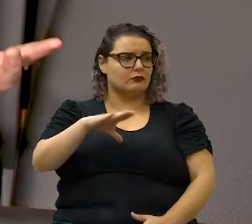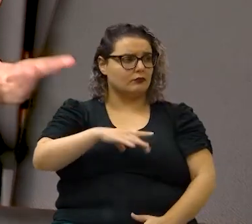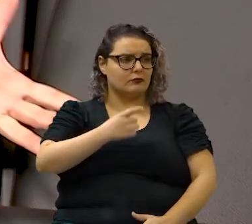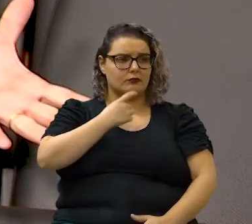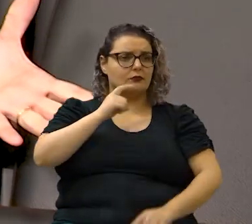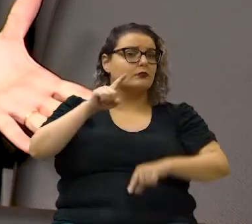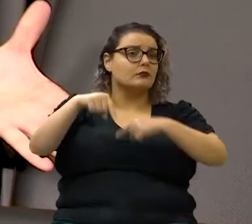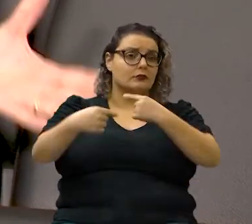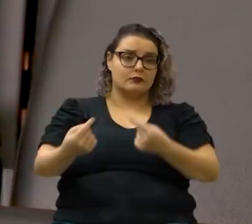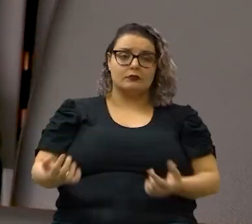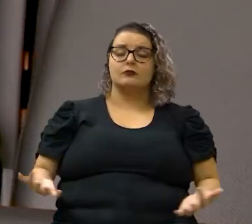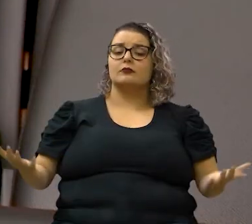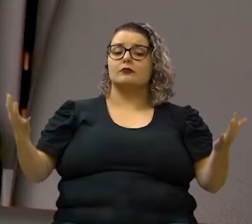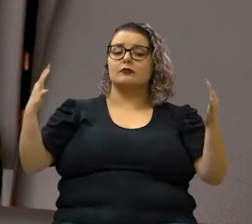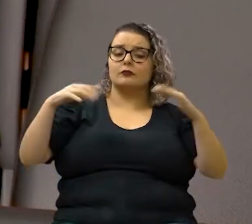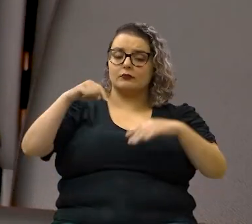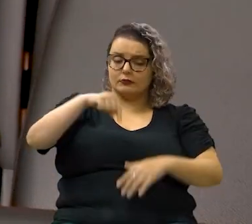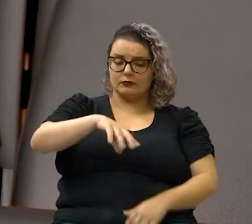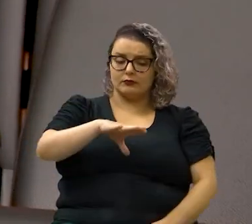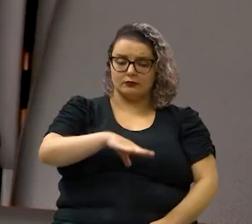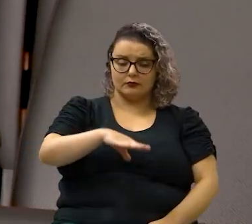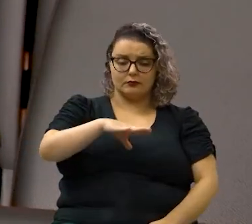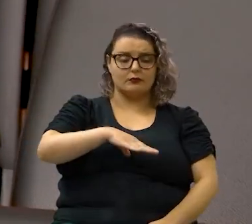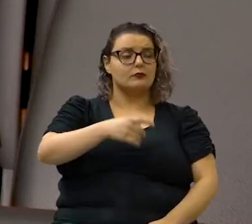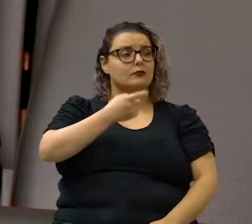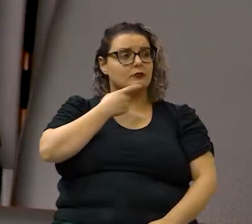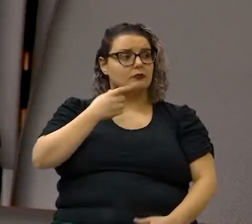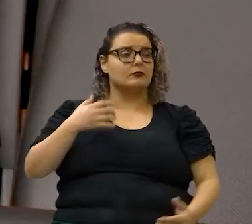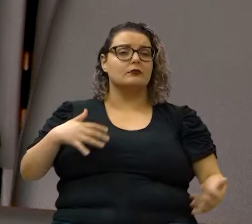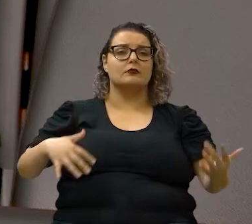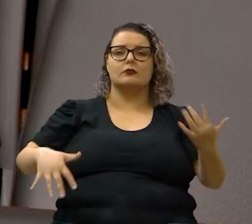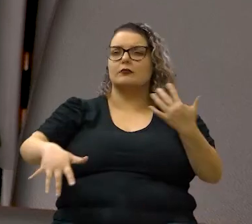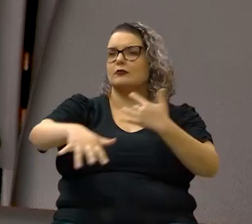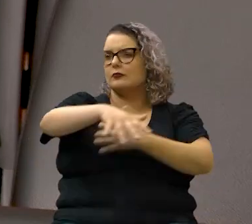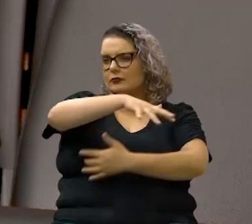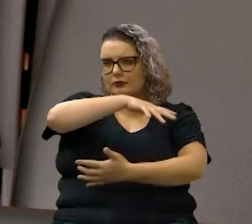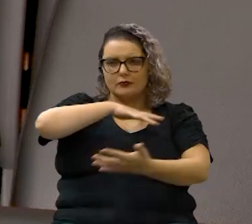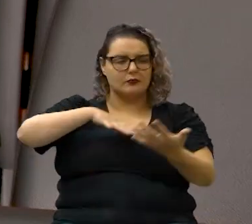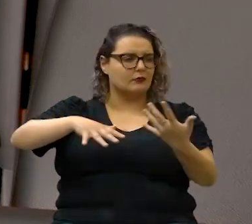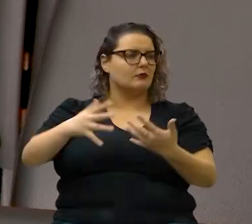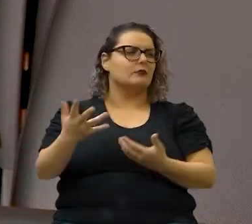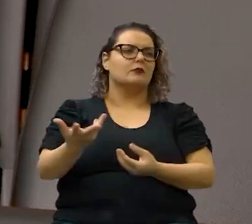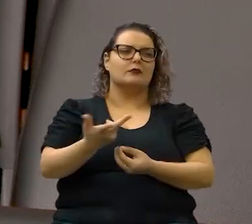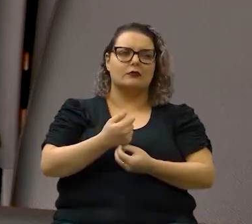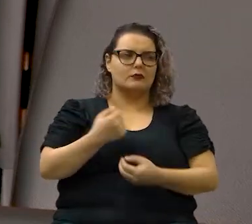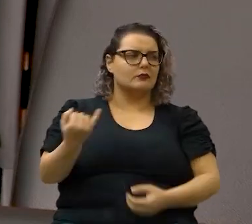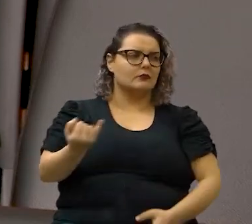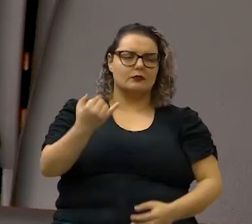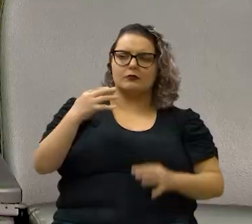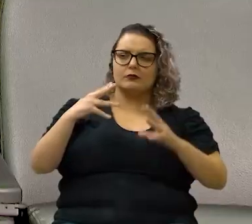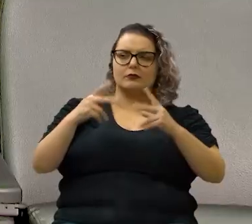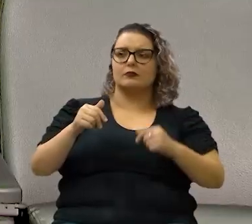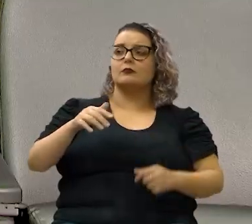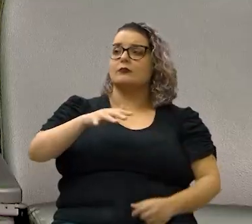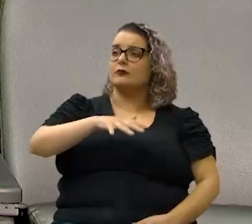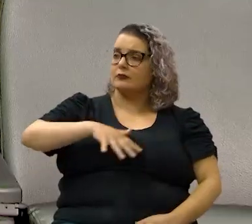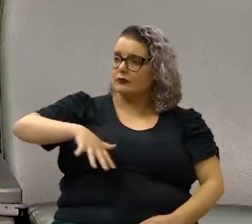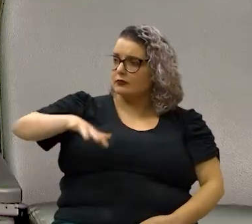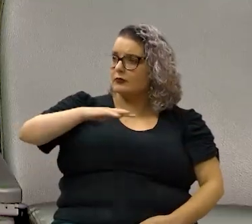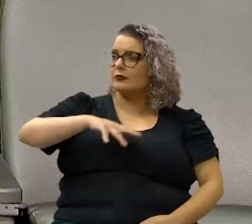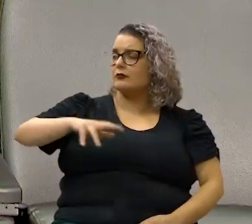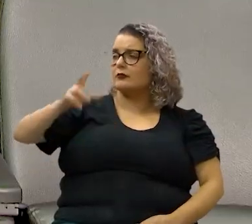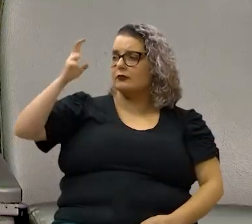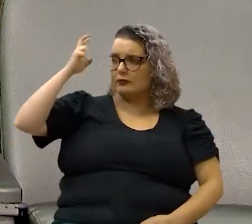Campinas e de outras produções que vêm para Campinas, porque a circulação da produção artística é muito importante para todo mundo. Ainda na área